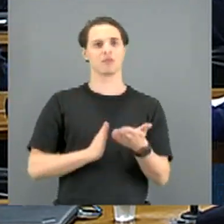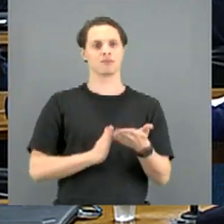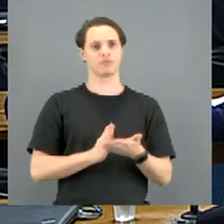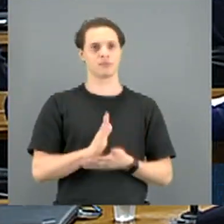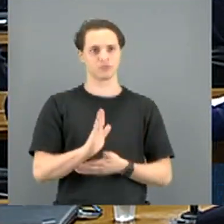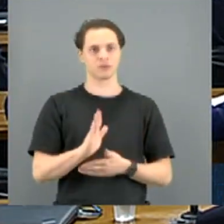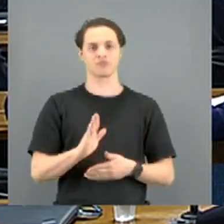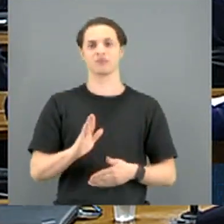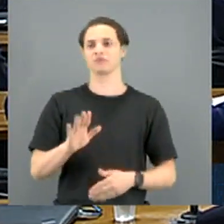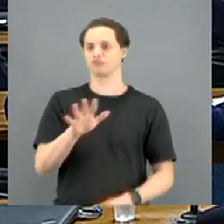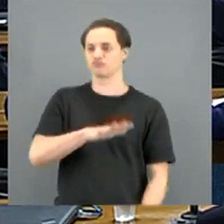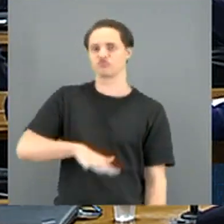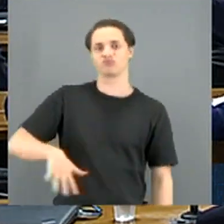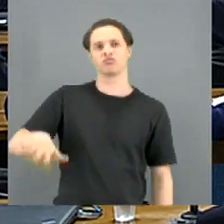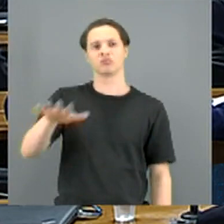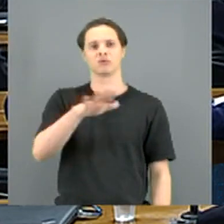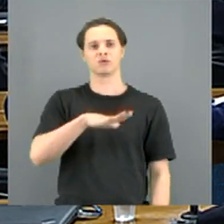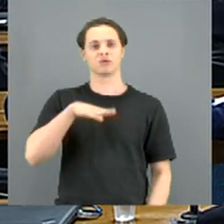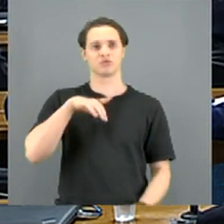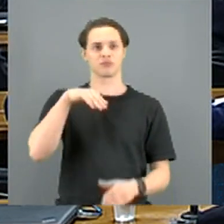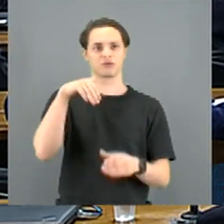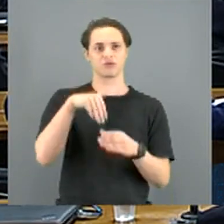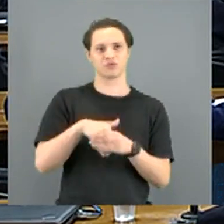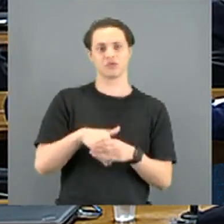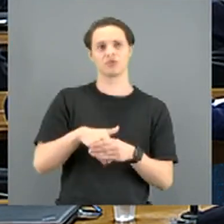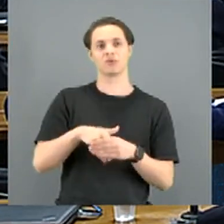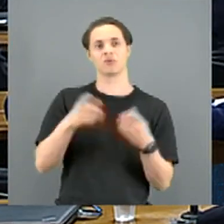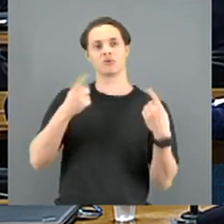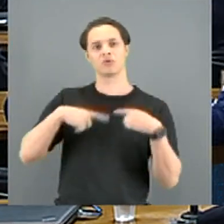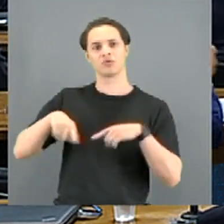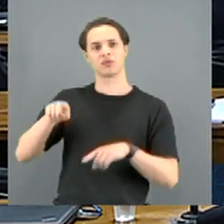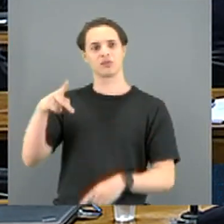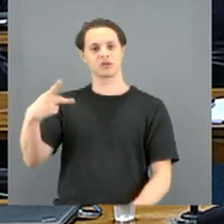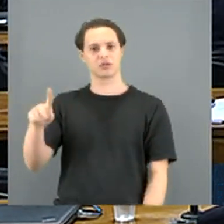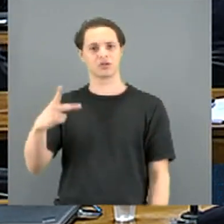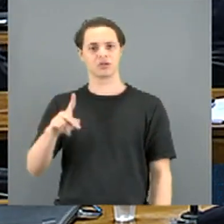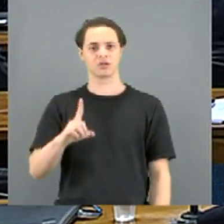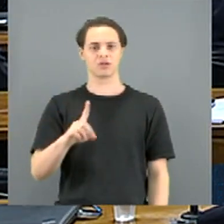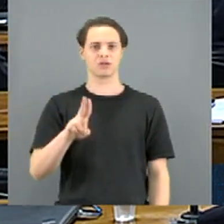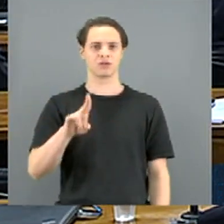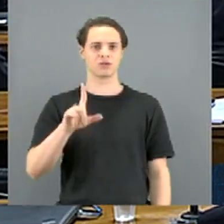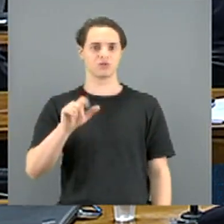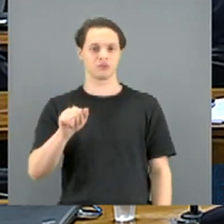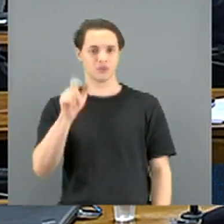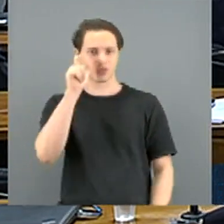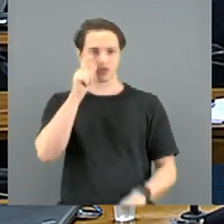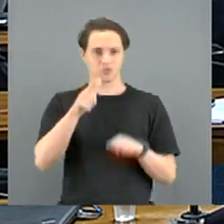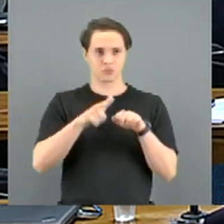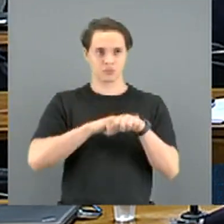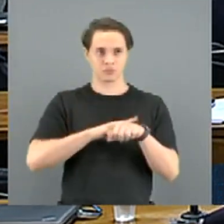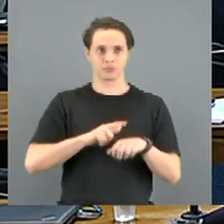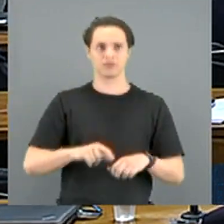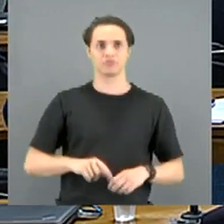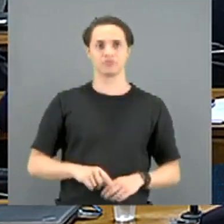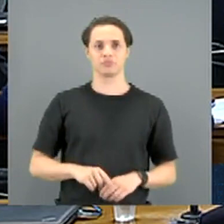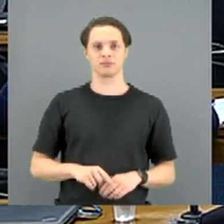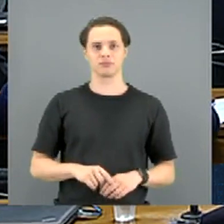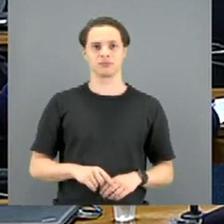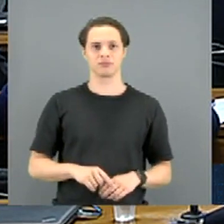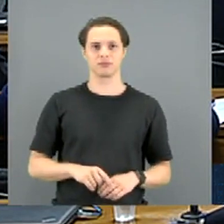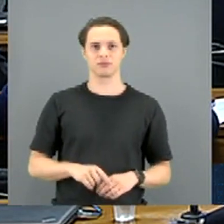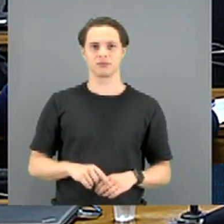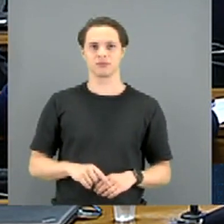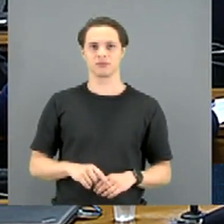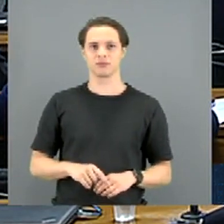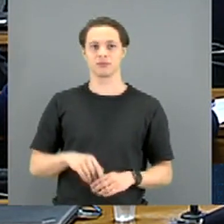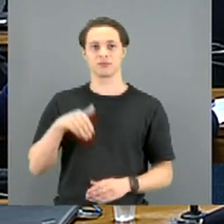por aclamação com o voto contrário do senador Marco Duval e o senador Espiridião Amin também. Não, para vice, está